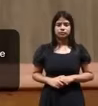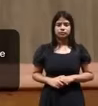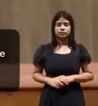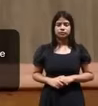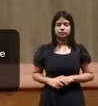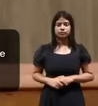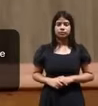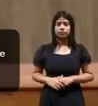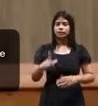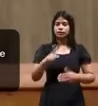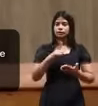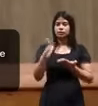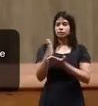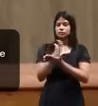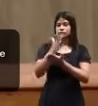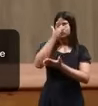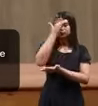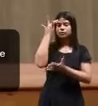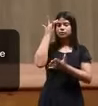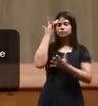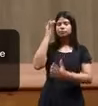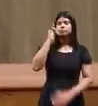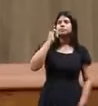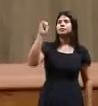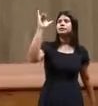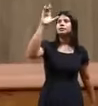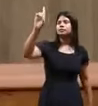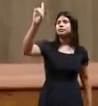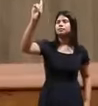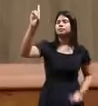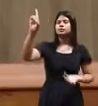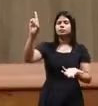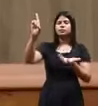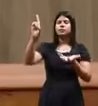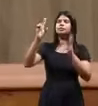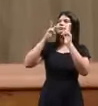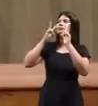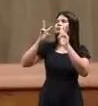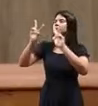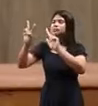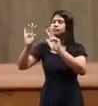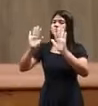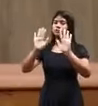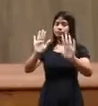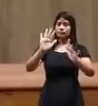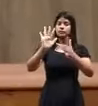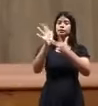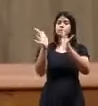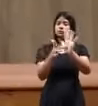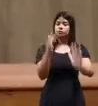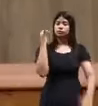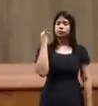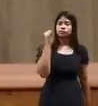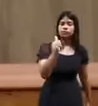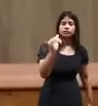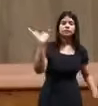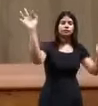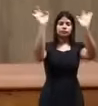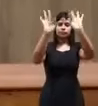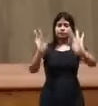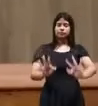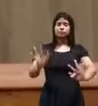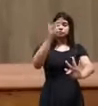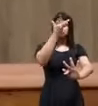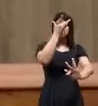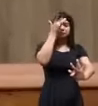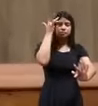Tem irmão que fica dizendo: Deus, eu queria ver, eu queria. Jesus está te dizendo: você é bem-aventurado,